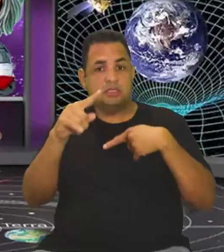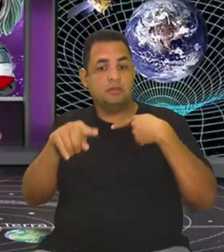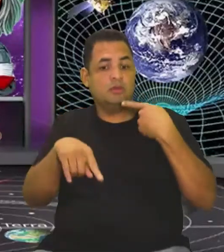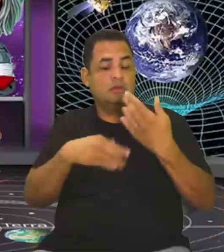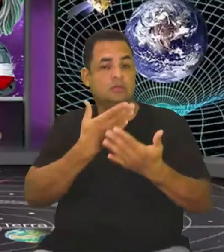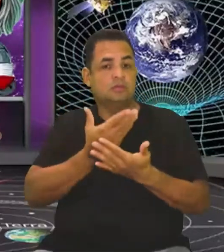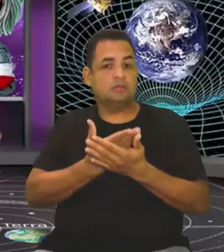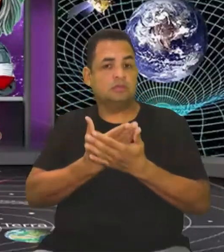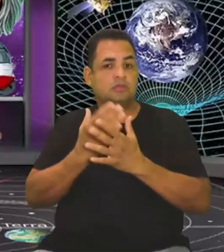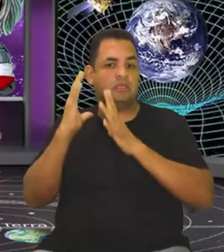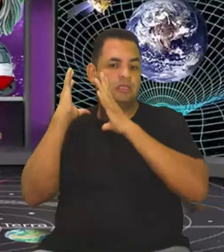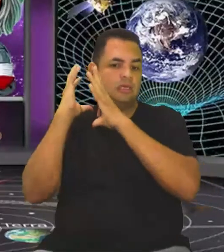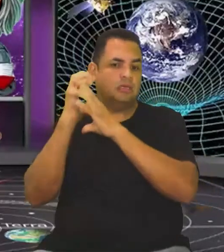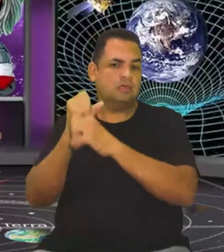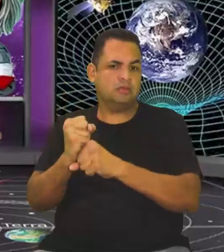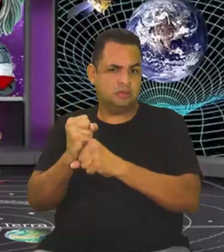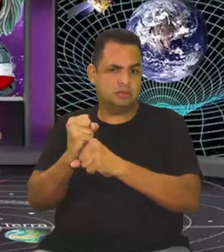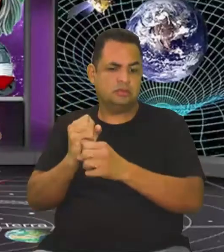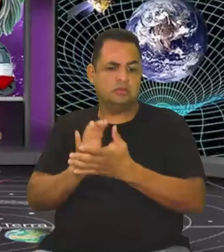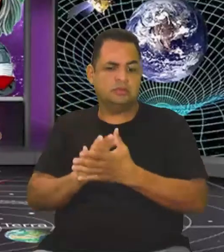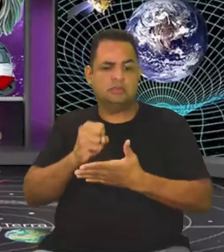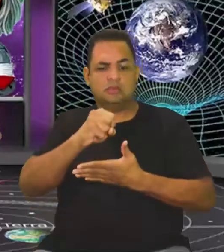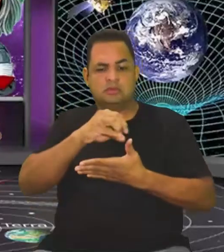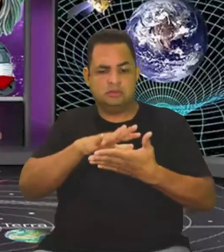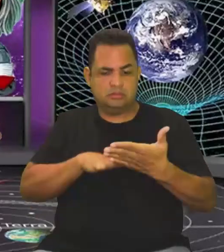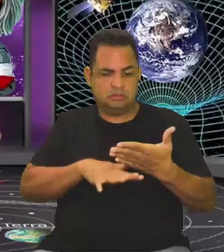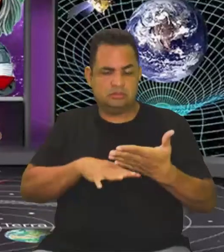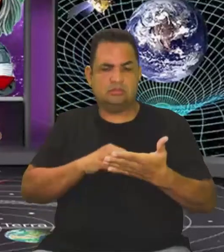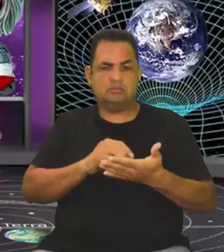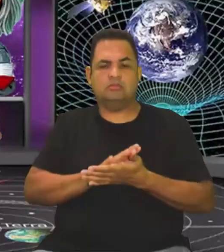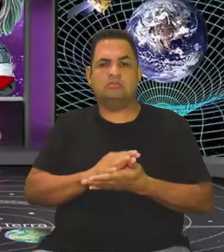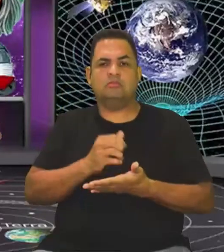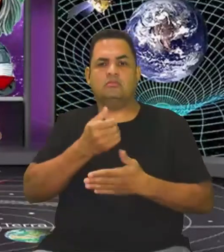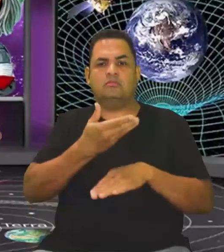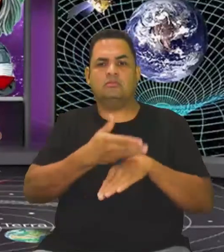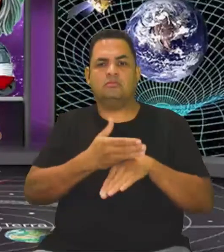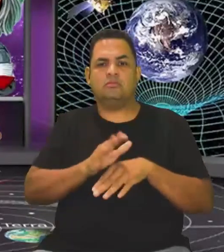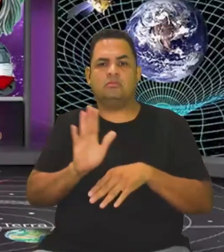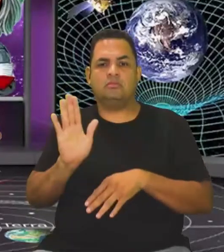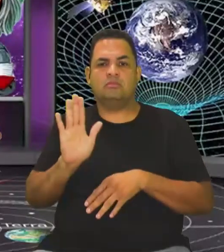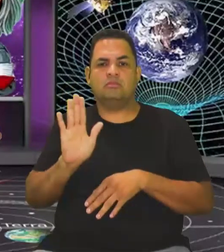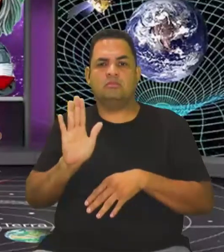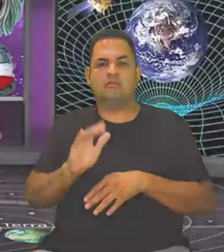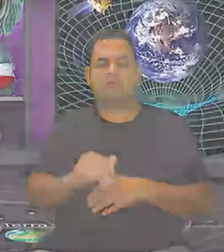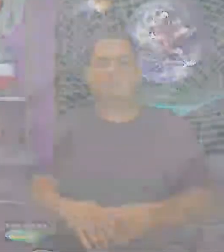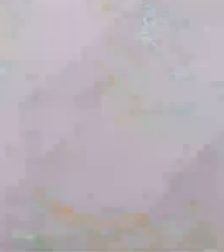aula tem revisão e também tem resolução de exercícios, tá bom? Tchau, tchau!